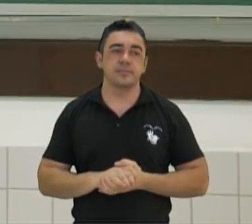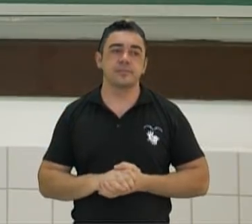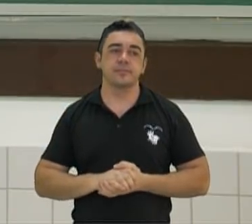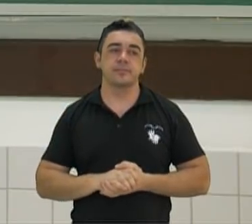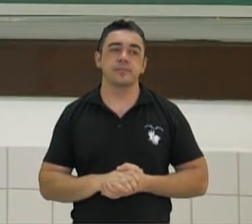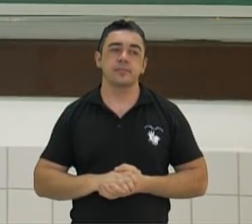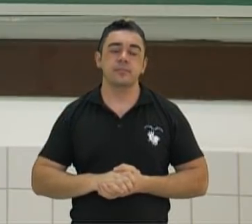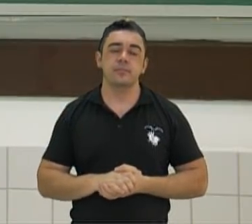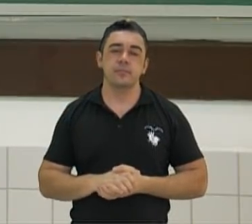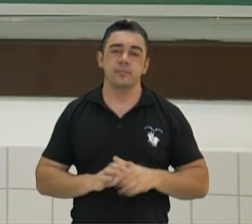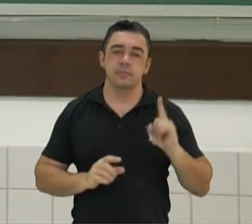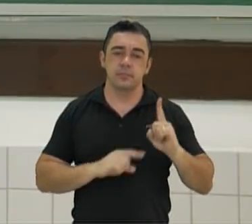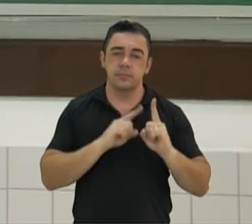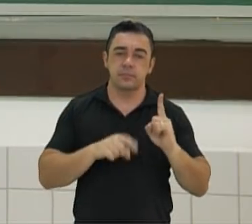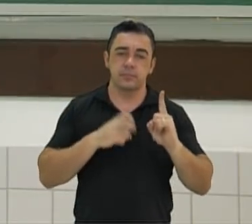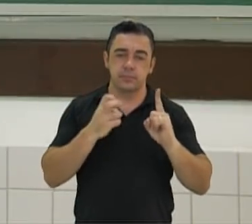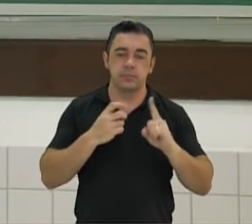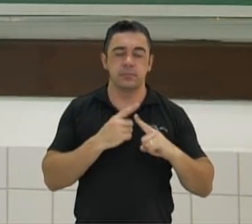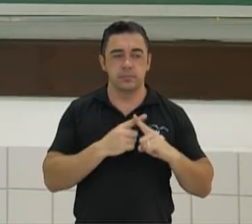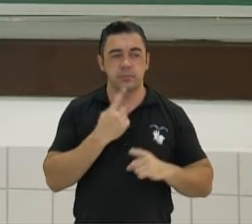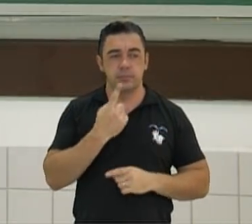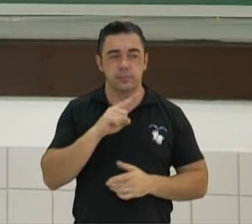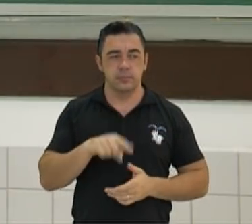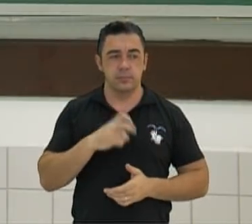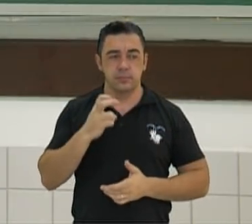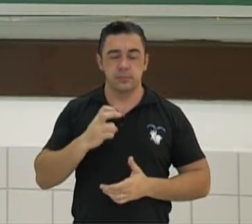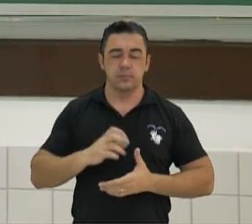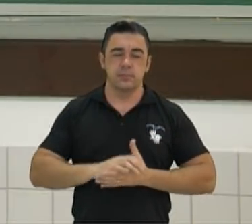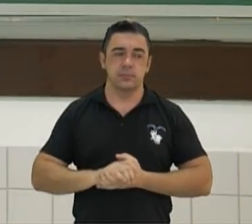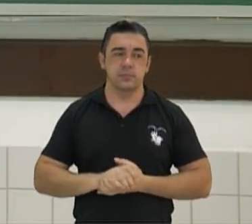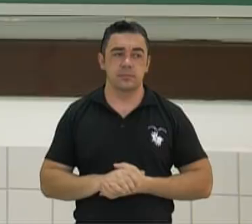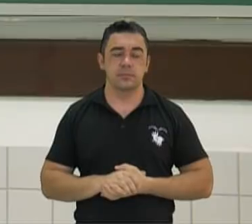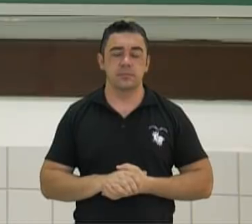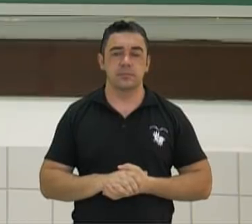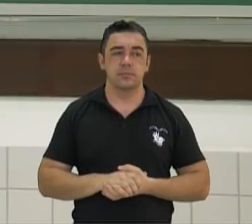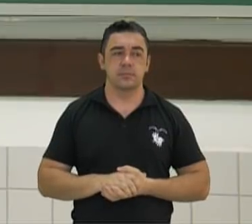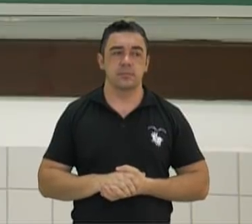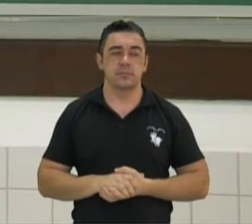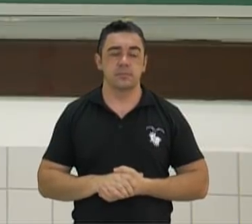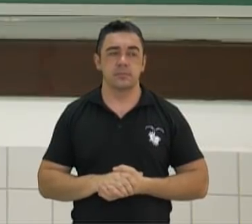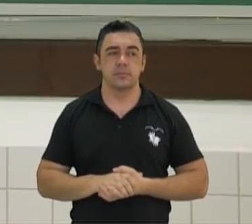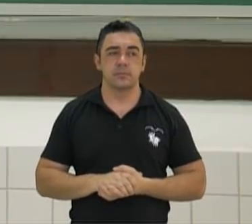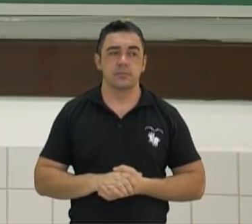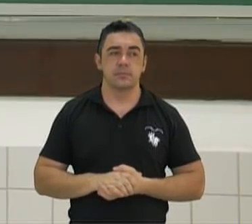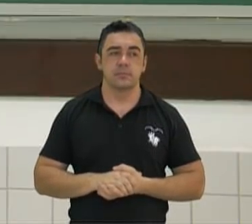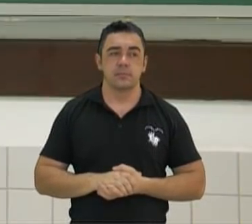aqui vamos fazer 1,5 vezes 1,5.